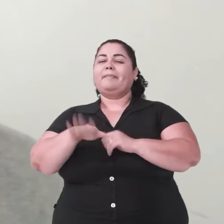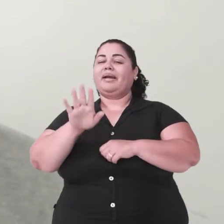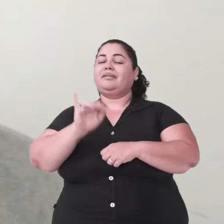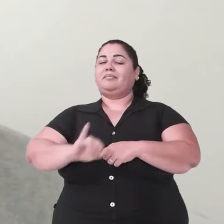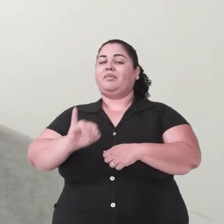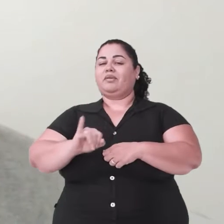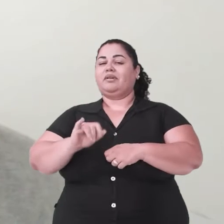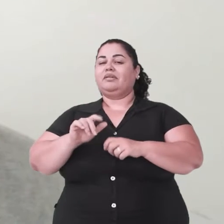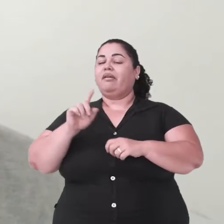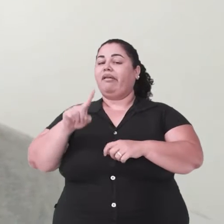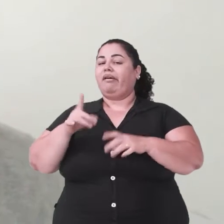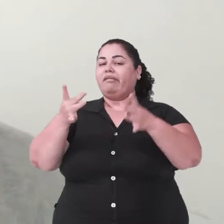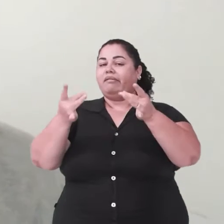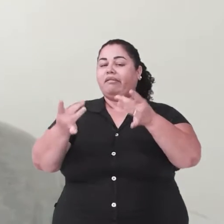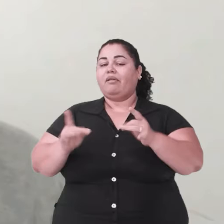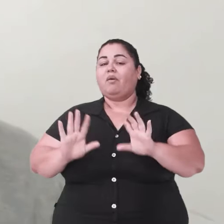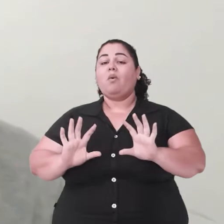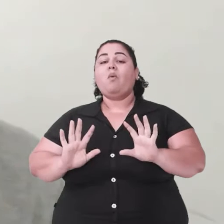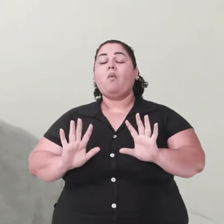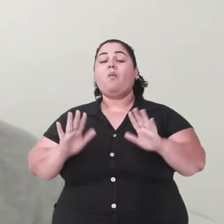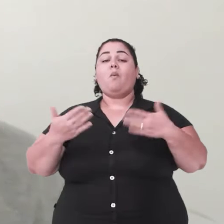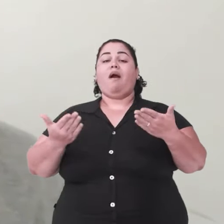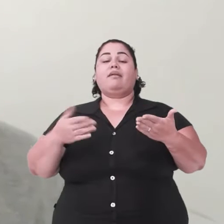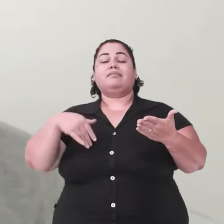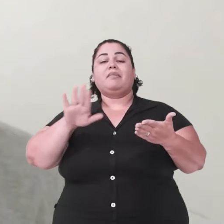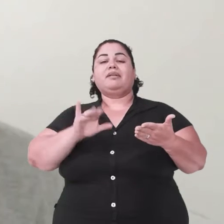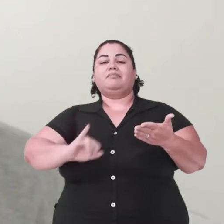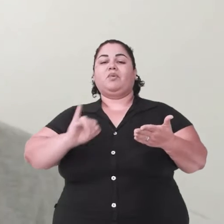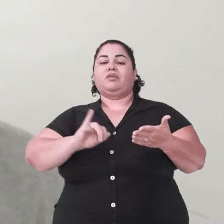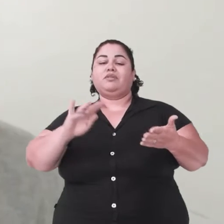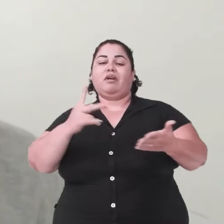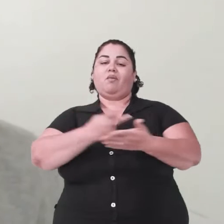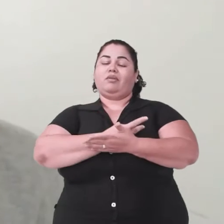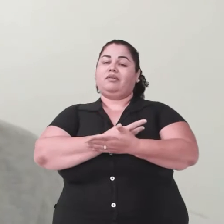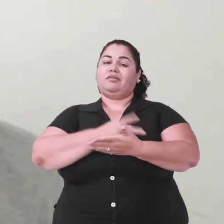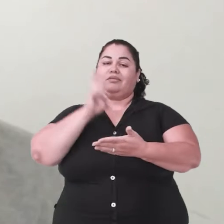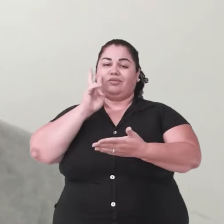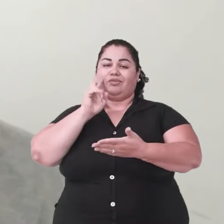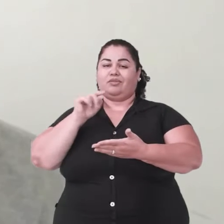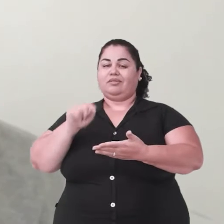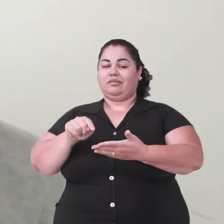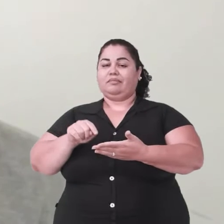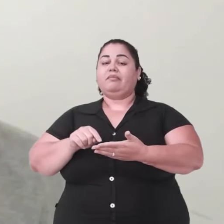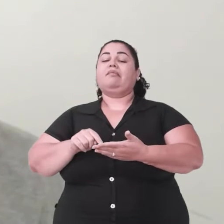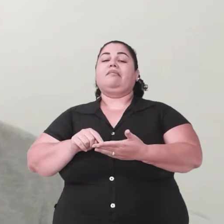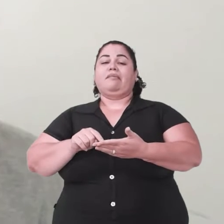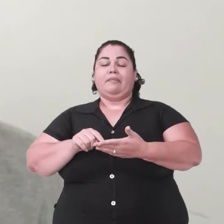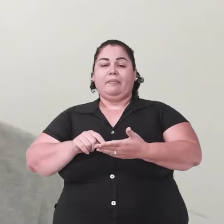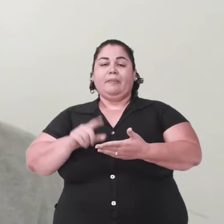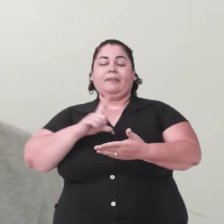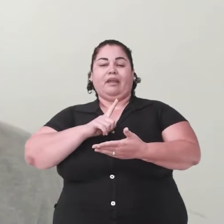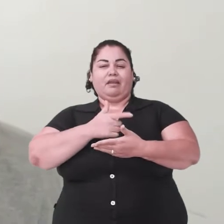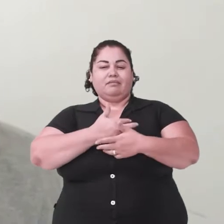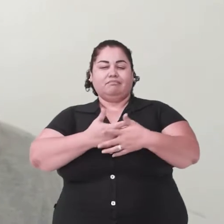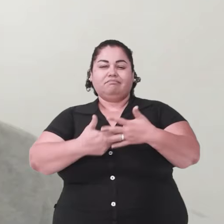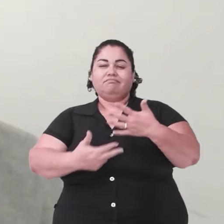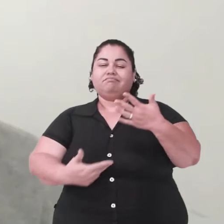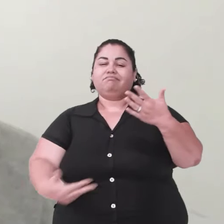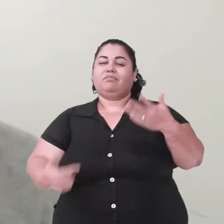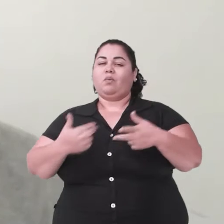história, né, que é definir quais são os acontecimentos importantes. É claro que uma série de coisas